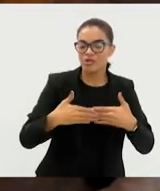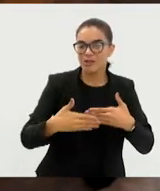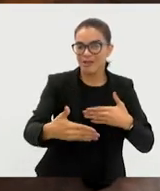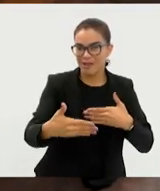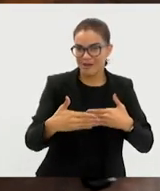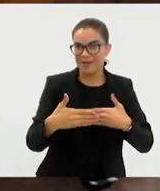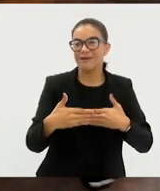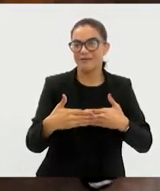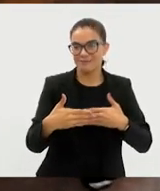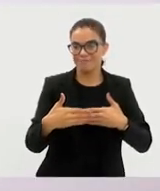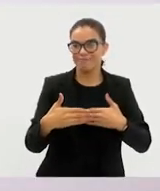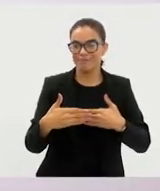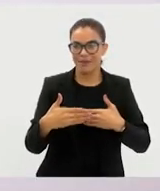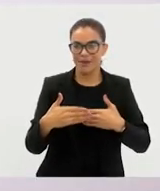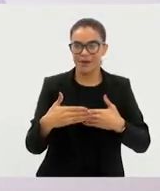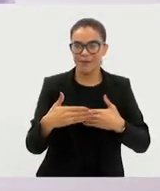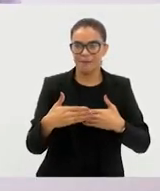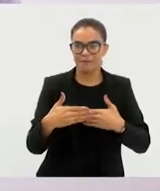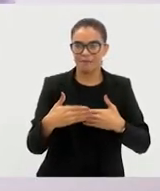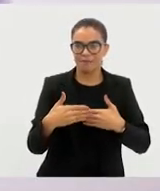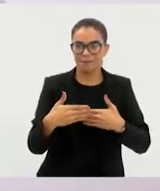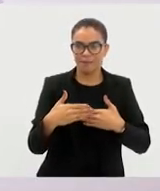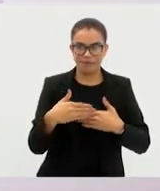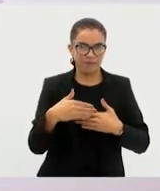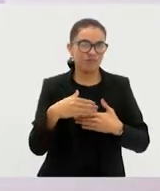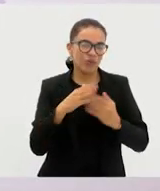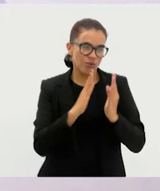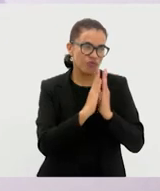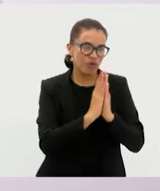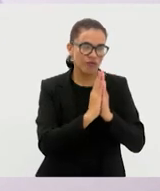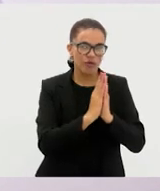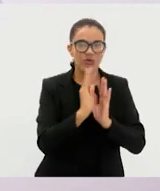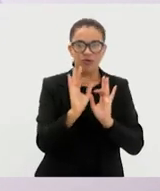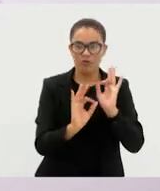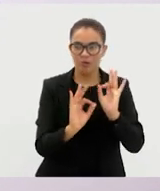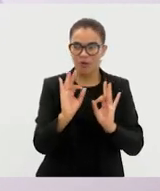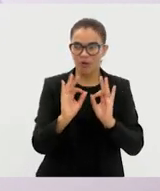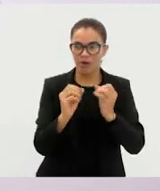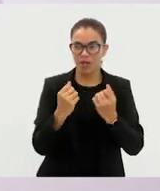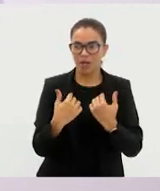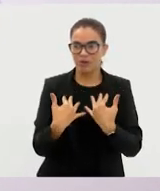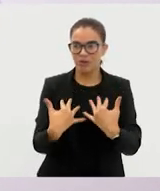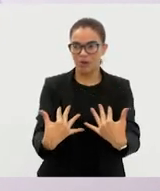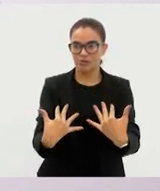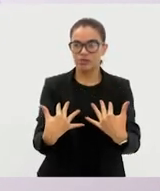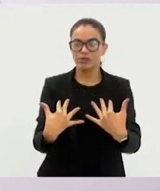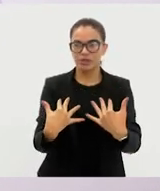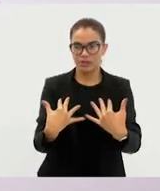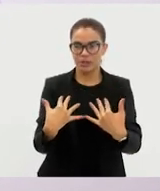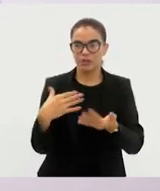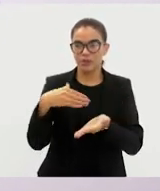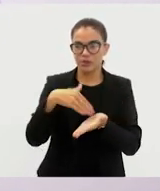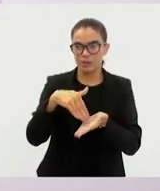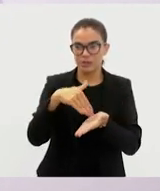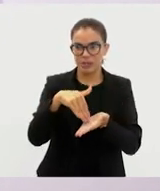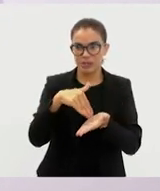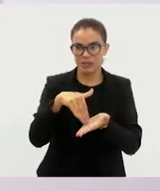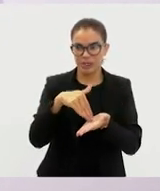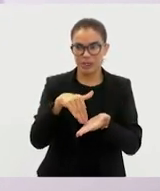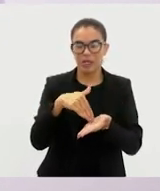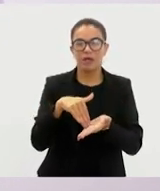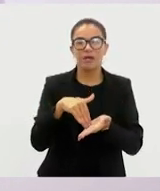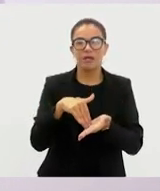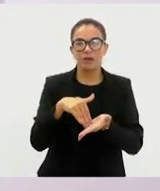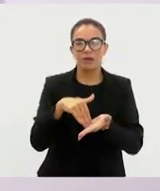Ada? Vamos organizar. Vamos organizar audiências separadas com os secretários para a